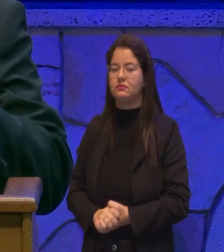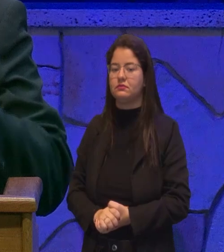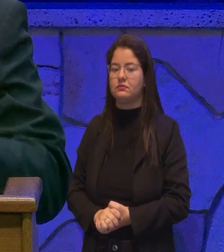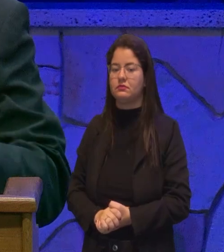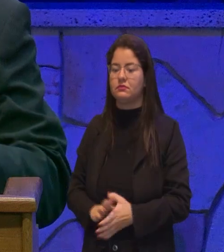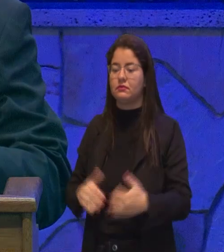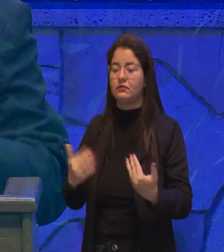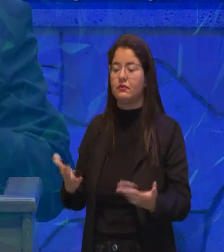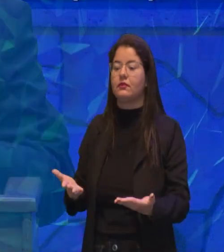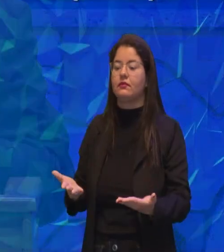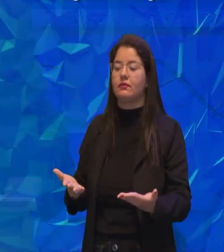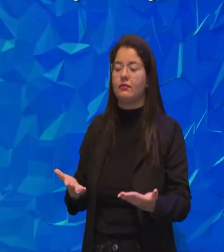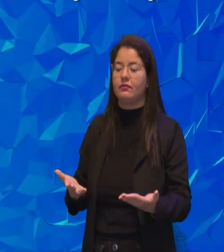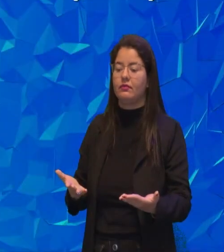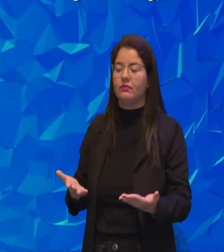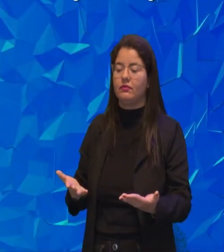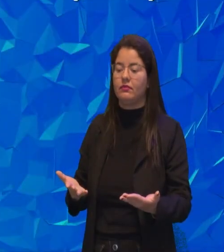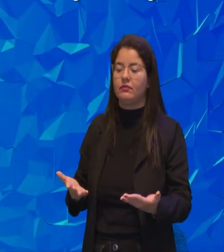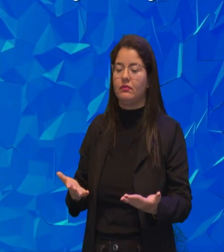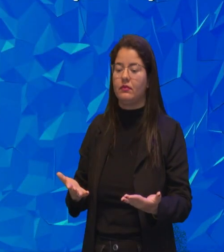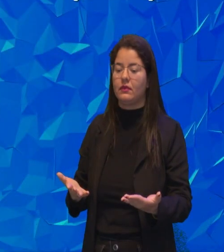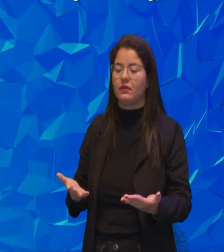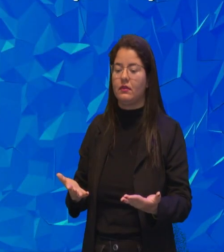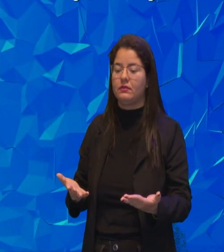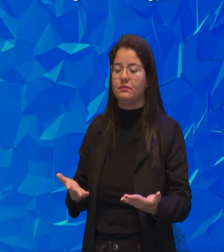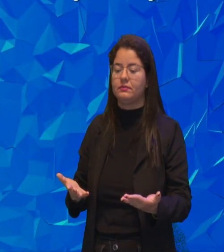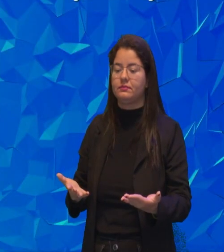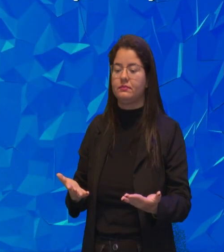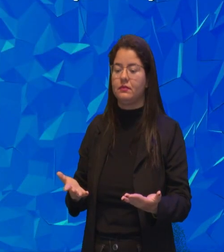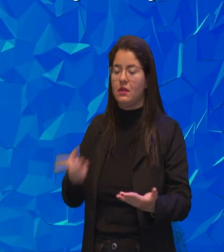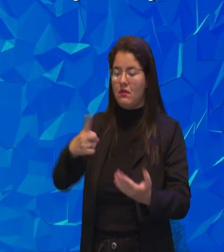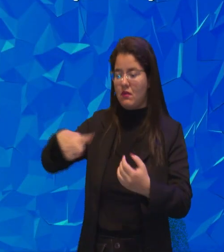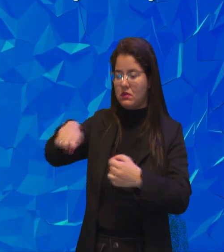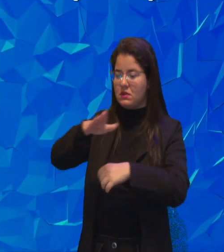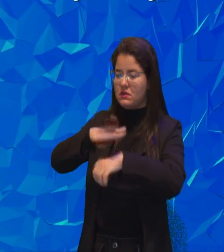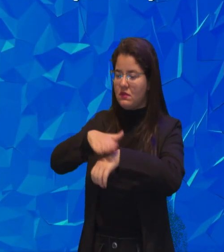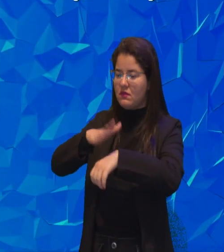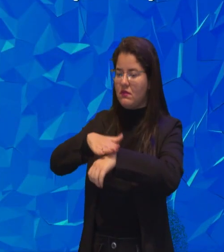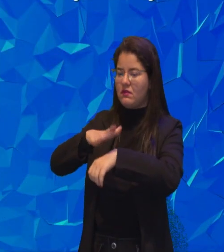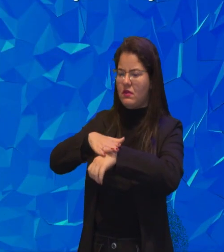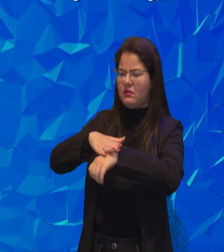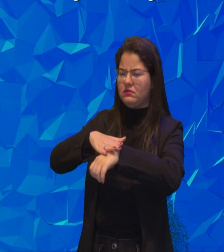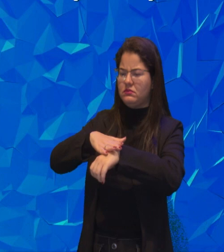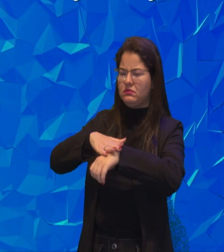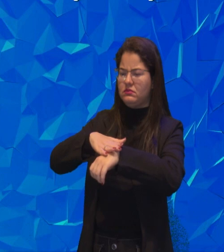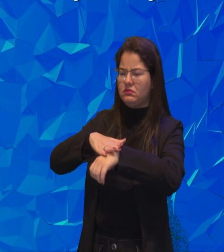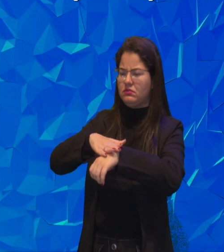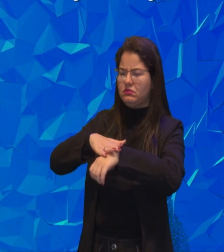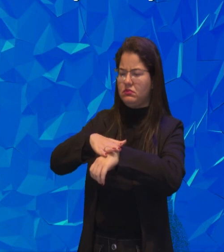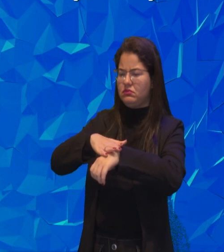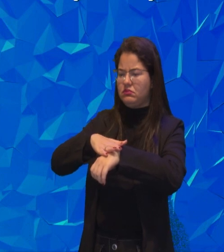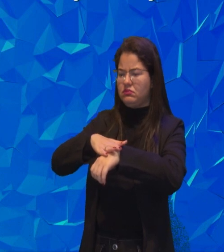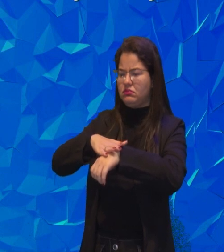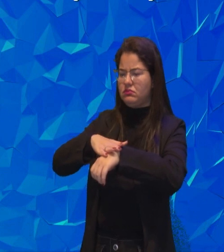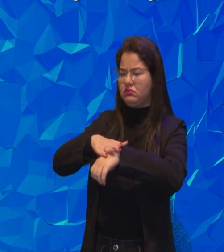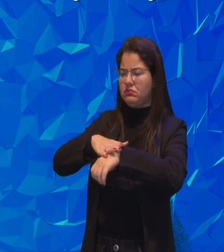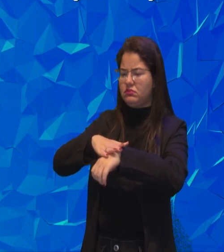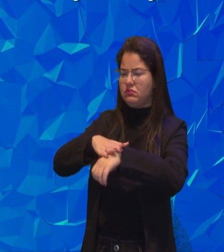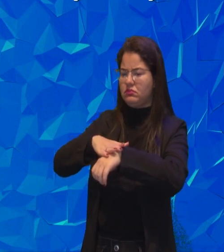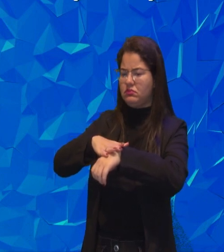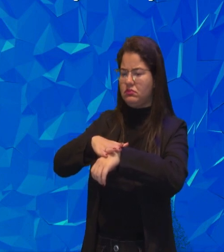Fizeste-o, no entanto, um pouco menor do que Deus, e de glória e de